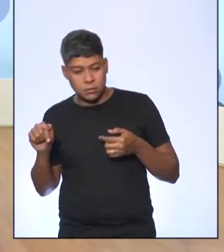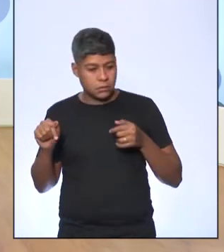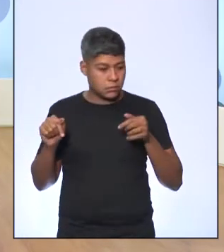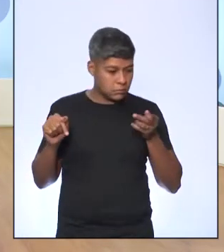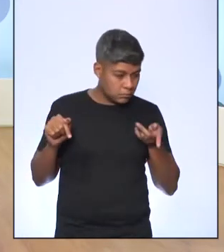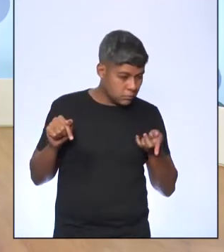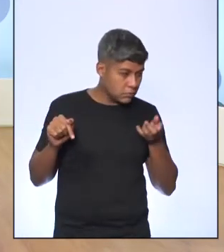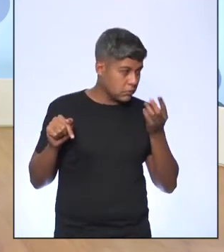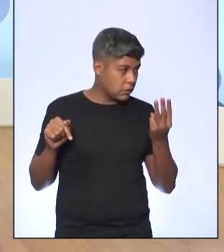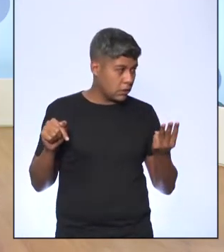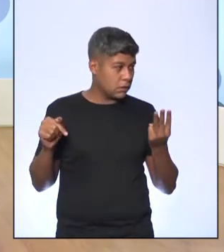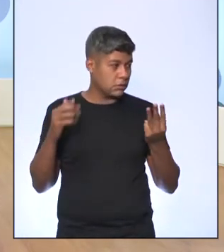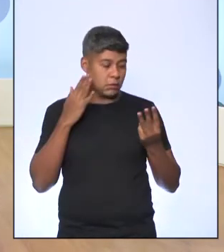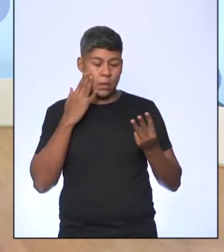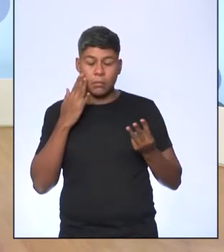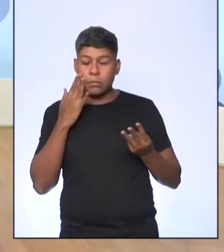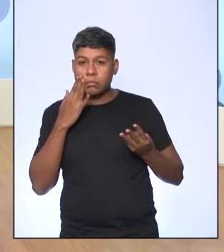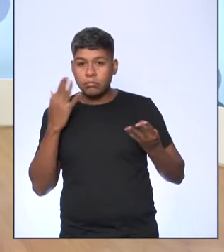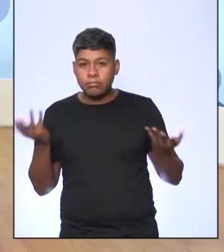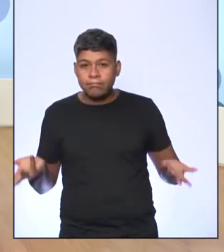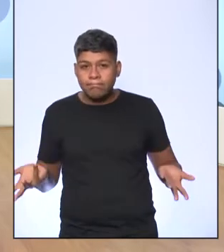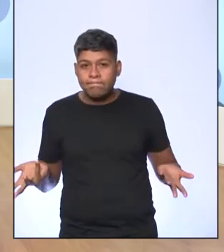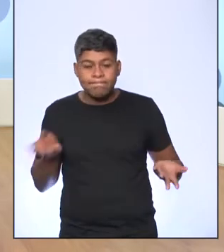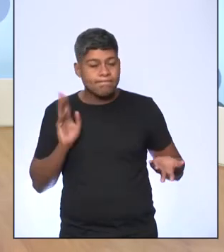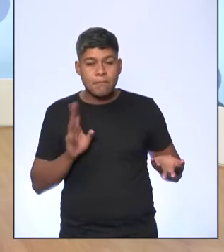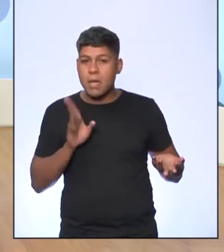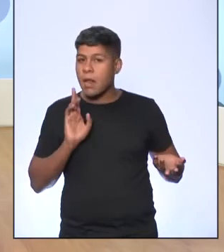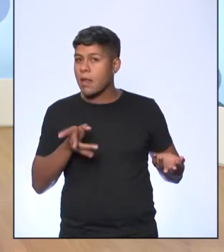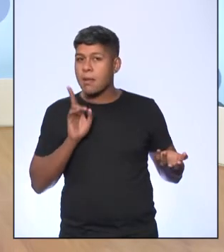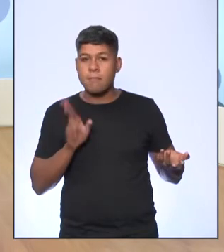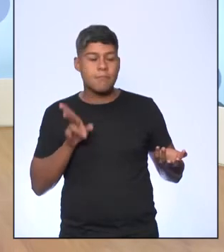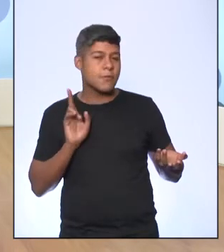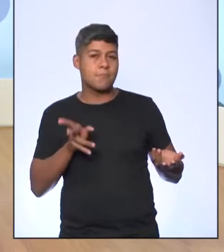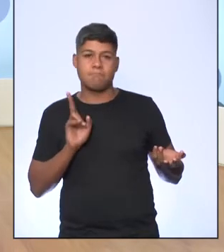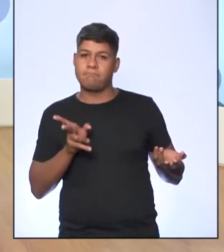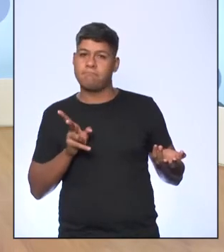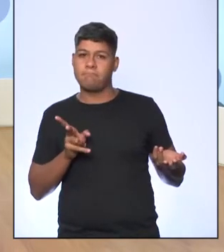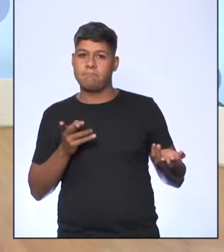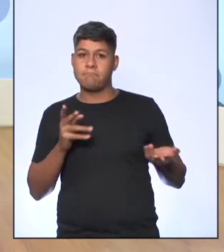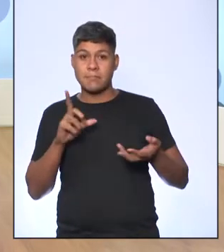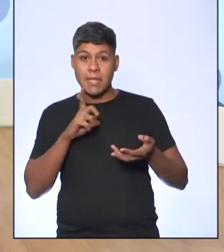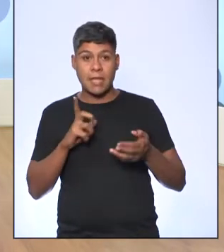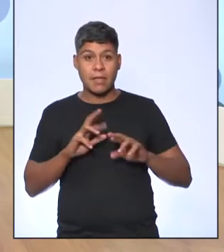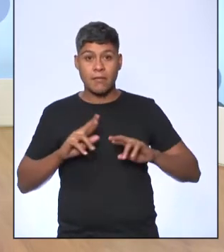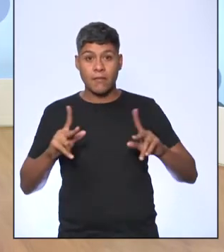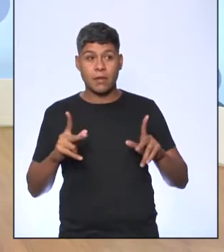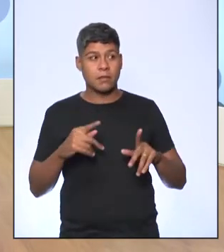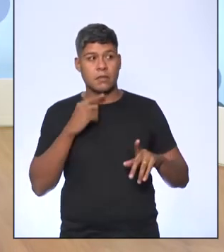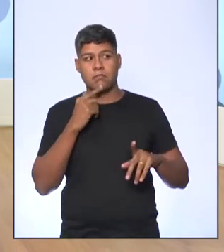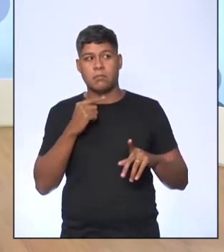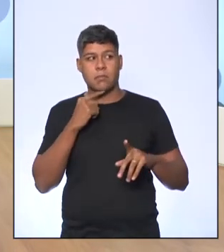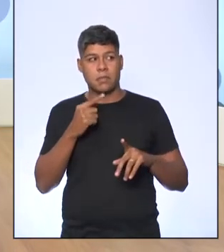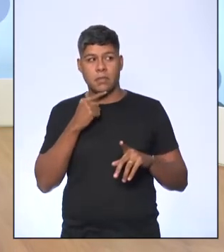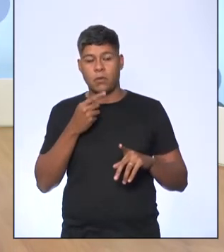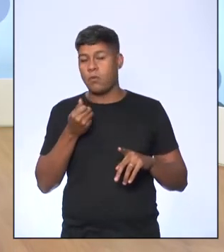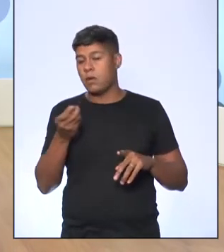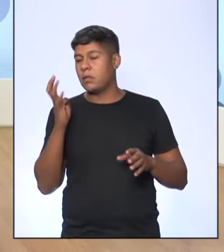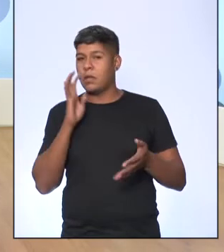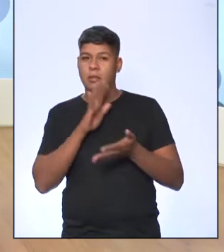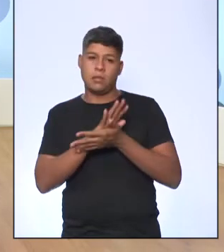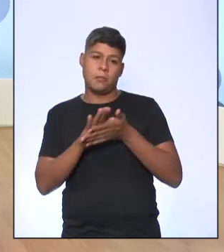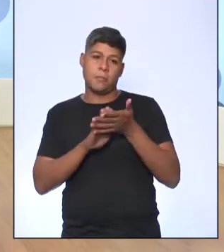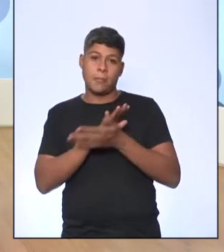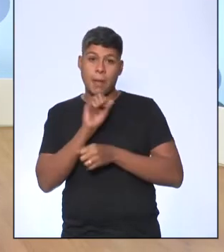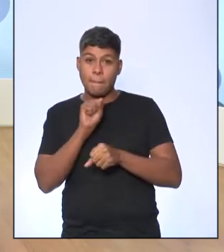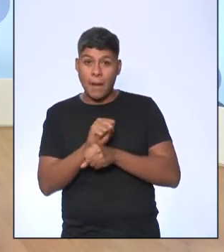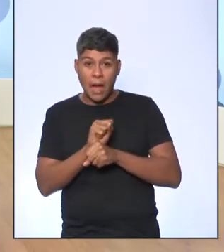com 7 bolinhas e no segundo pote eu não vou continuar com as 3 bolinhas? Vai ter alguma diferença? Na quantidade, não. E eu parei